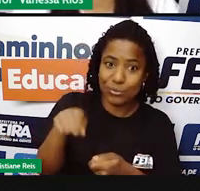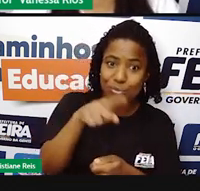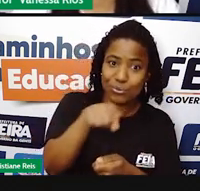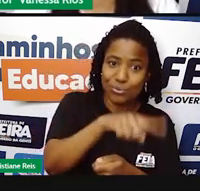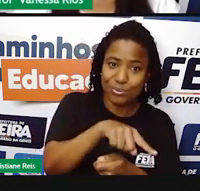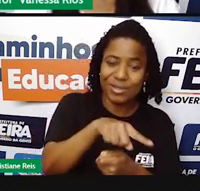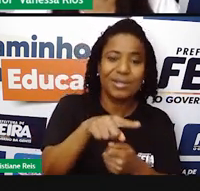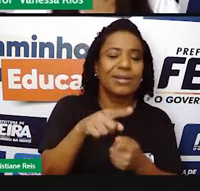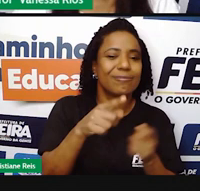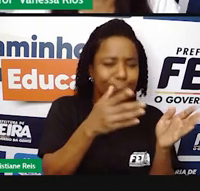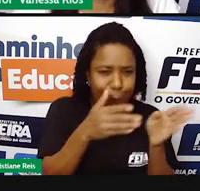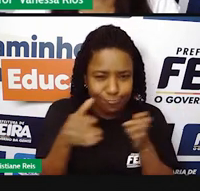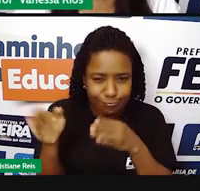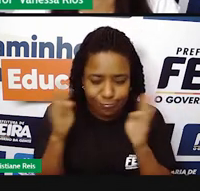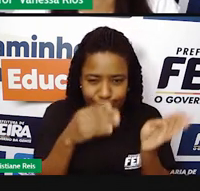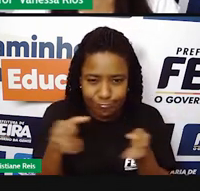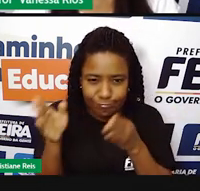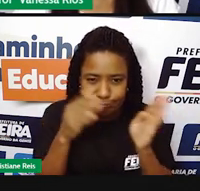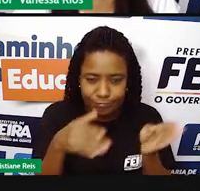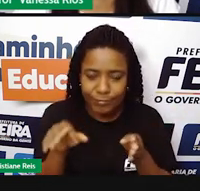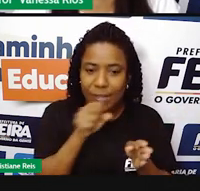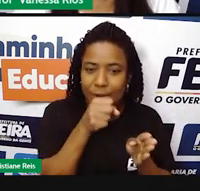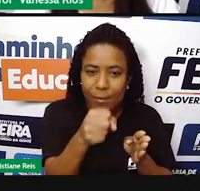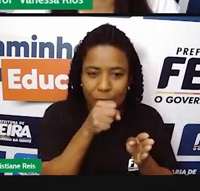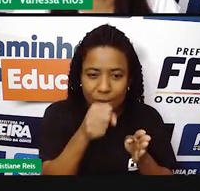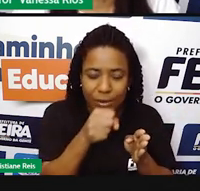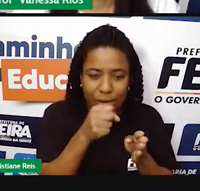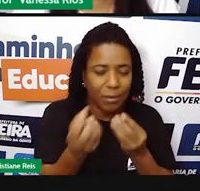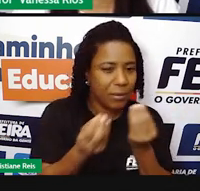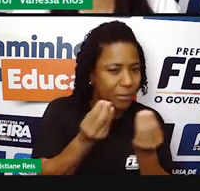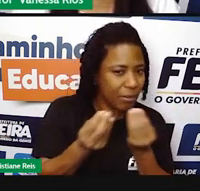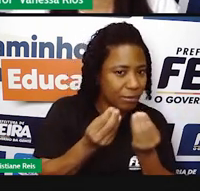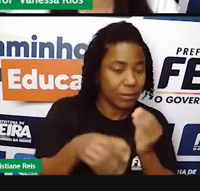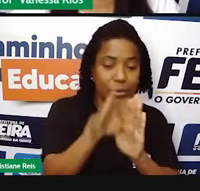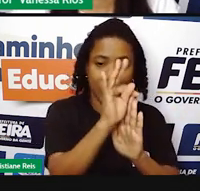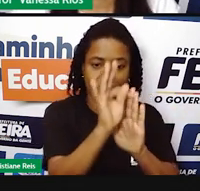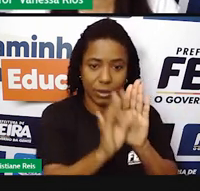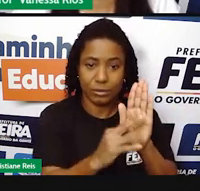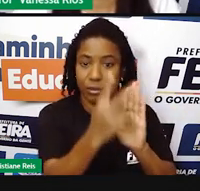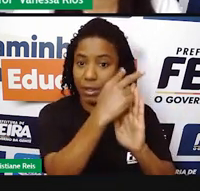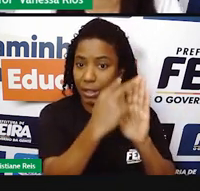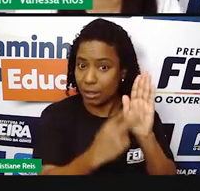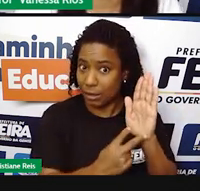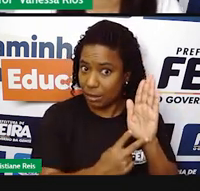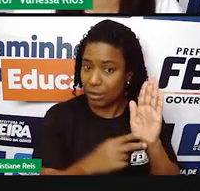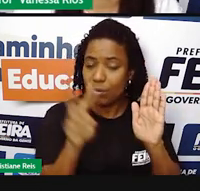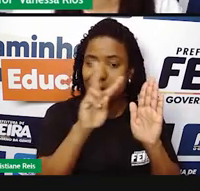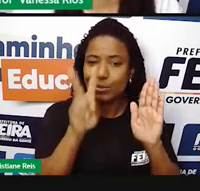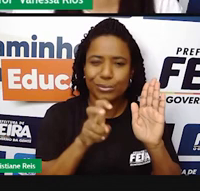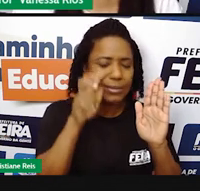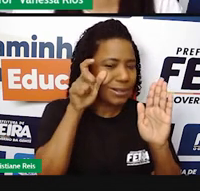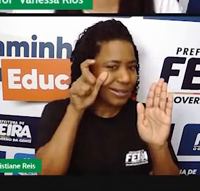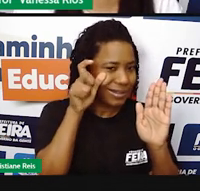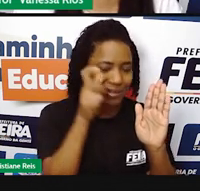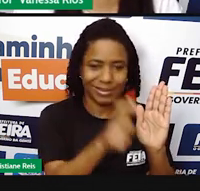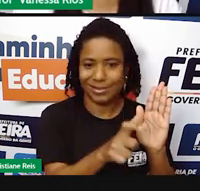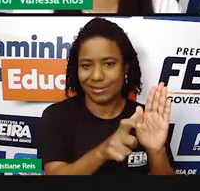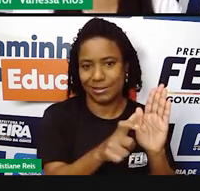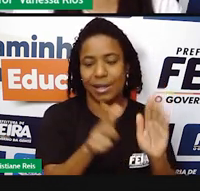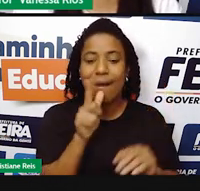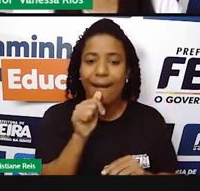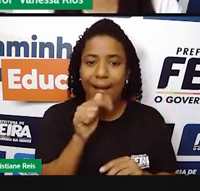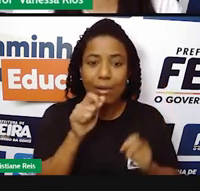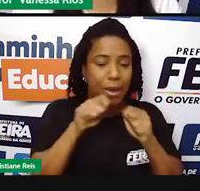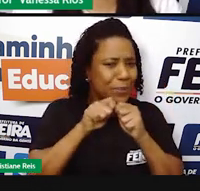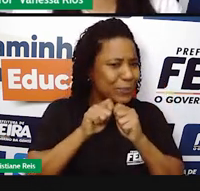fazer a leitura na íntegra do texto, ler o texto por completo. Além de ser um assunto muito interessante, porque o